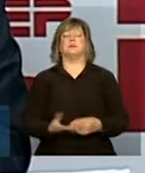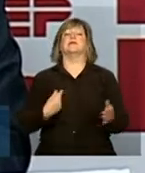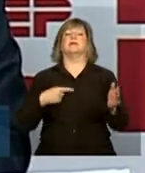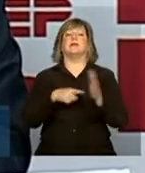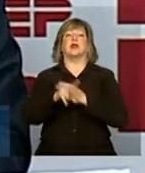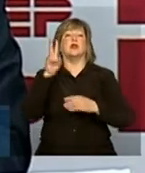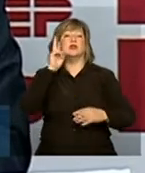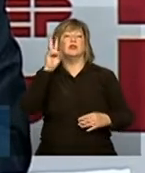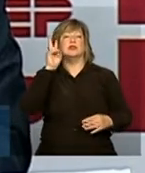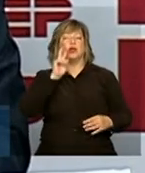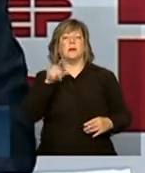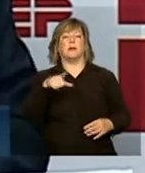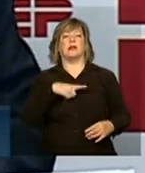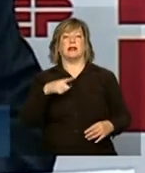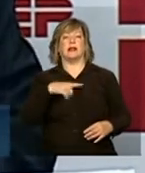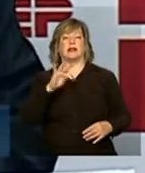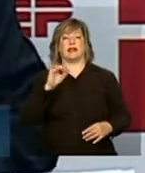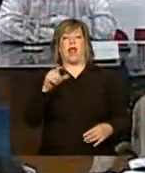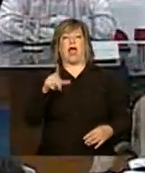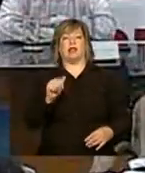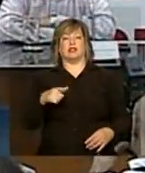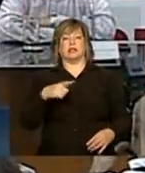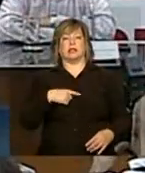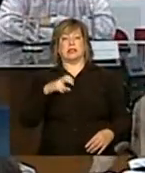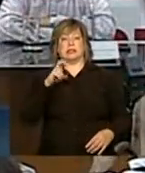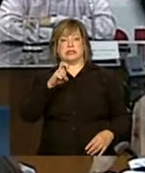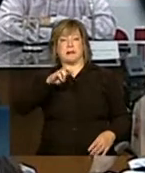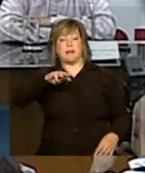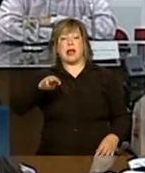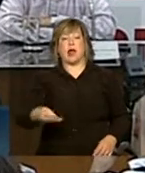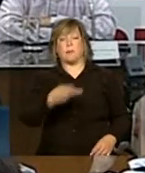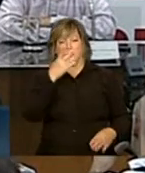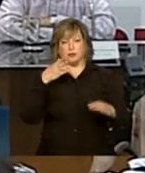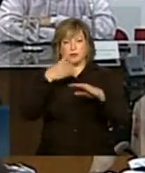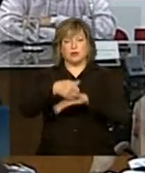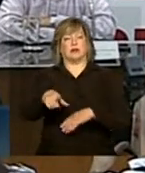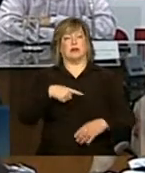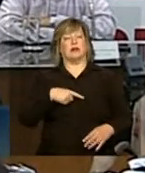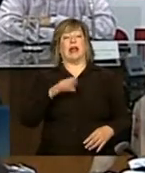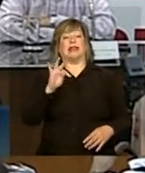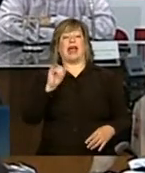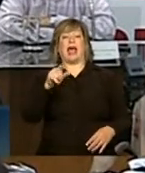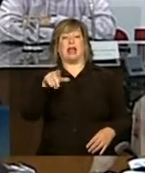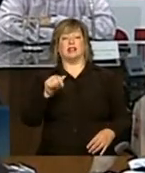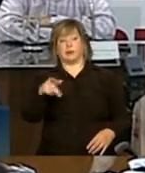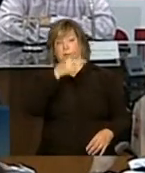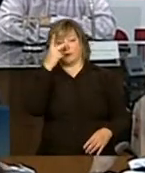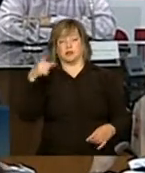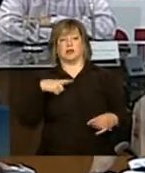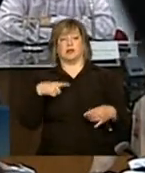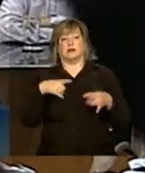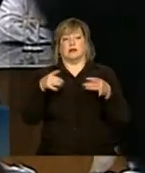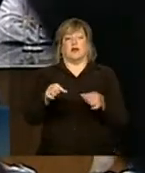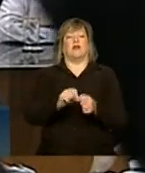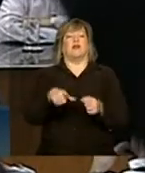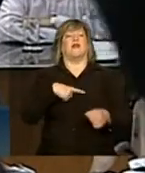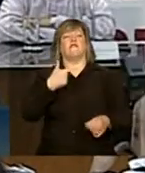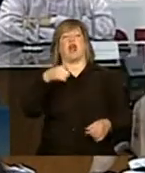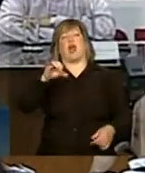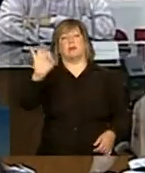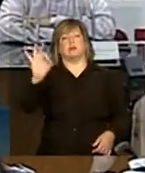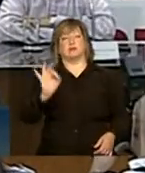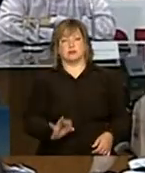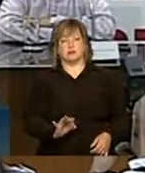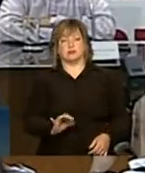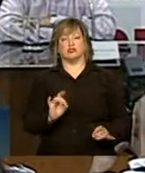taxa de abstenção. O senhor falou que 5 milhões participaram. Mais de 5 milhões. A taxa de abstenção está em torno de 29%.